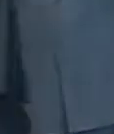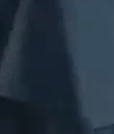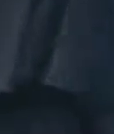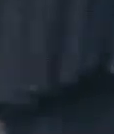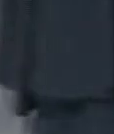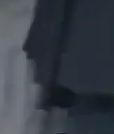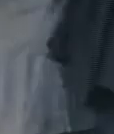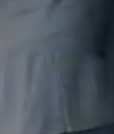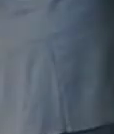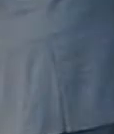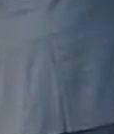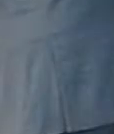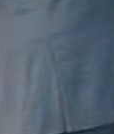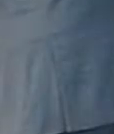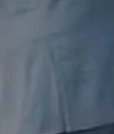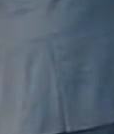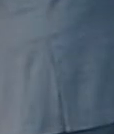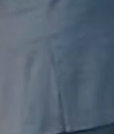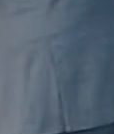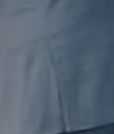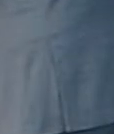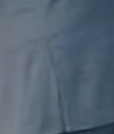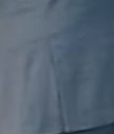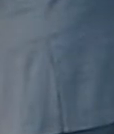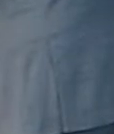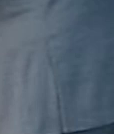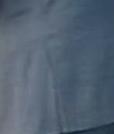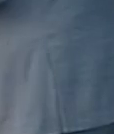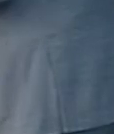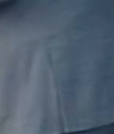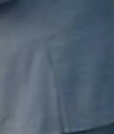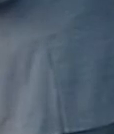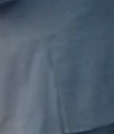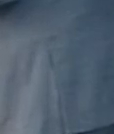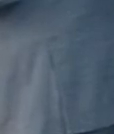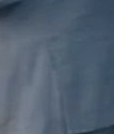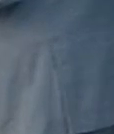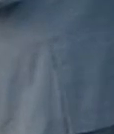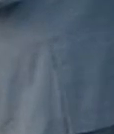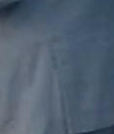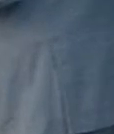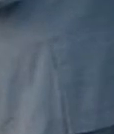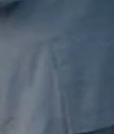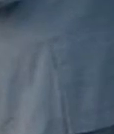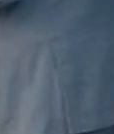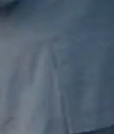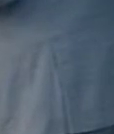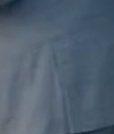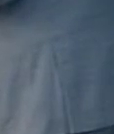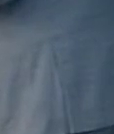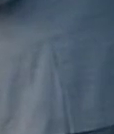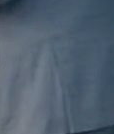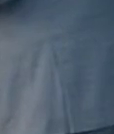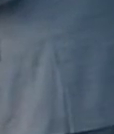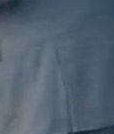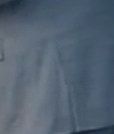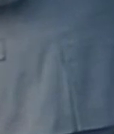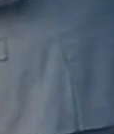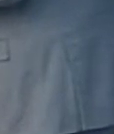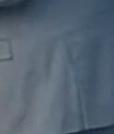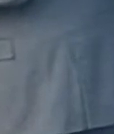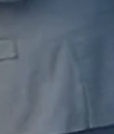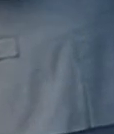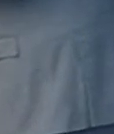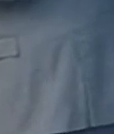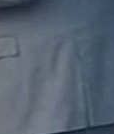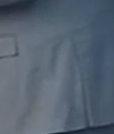Odin em nome do Ministério Público essa representação junto ao Supremo a também a todos os outros palestrantes